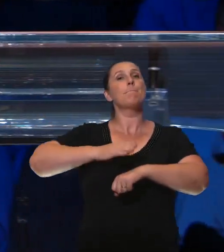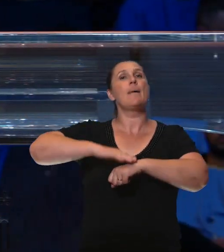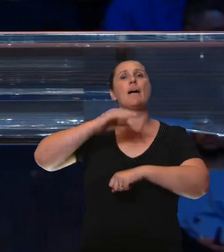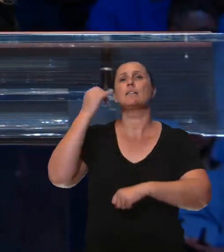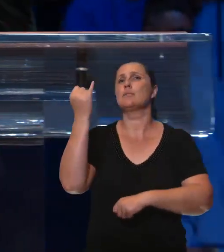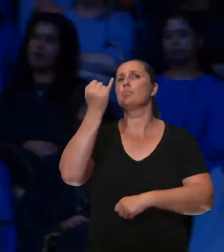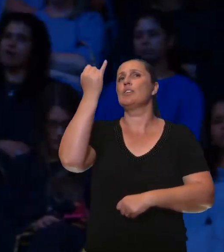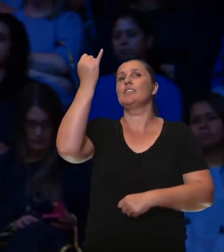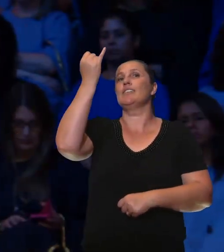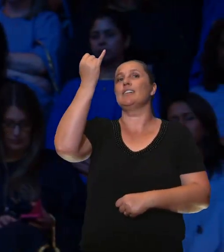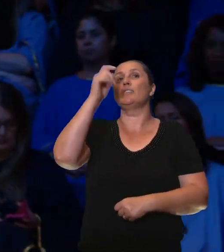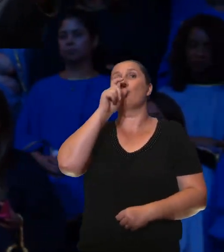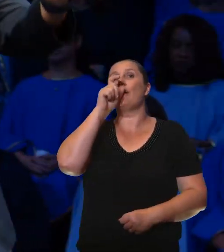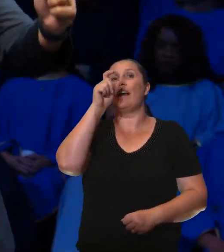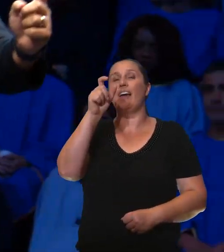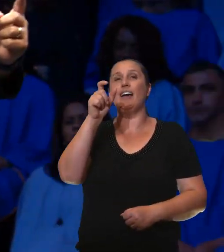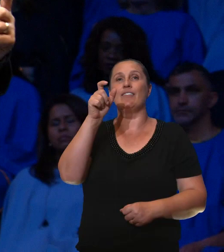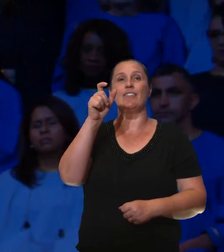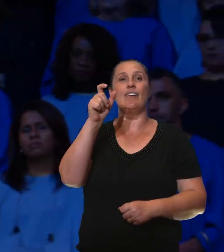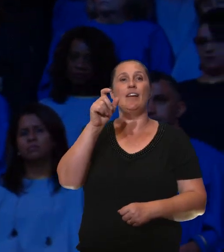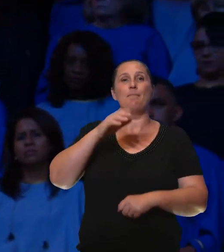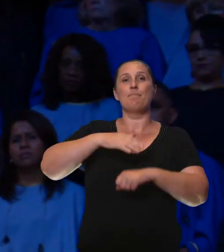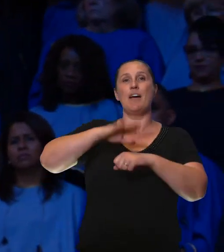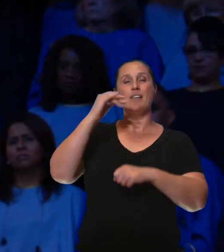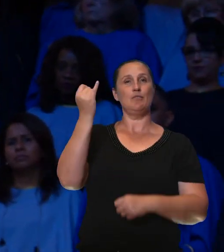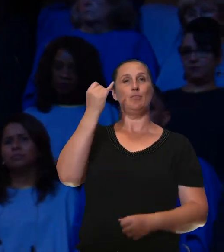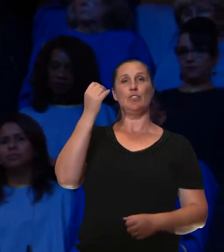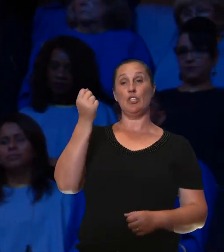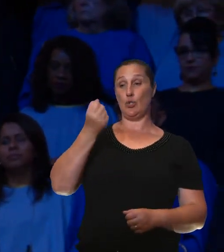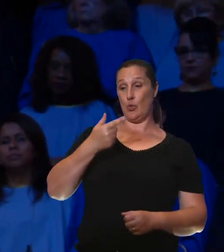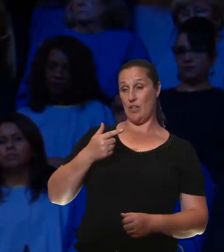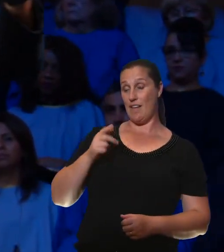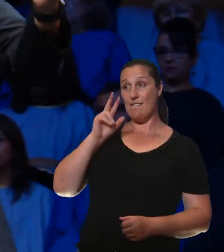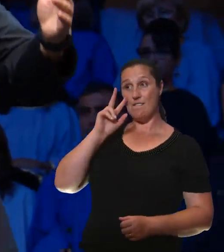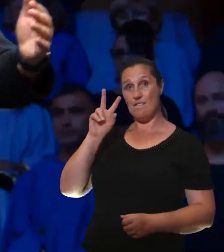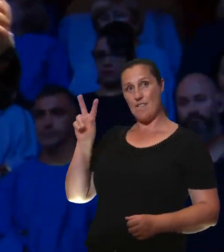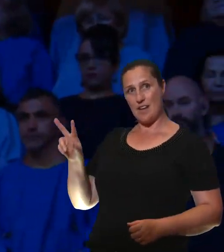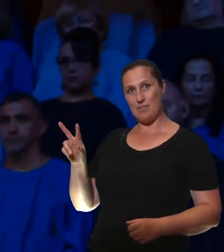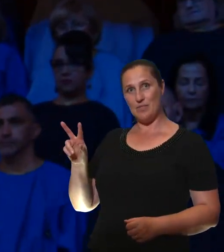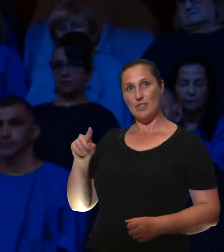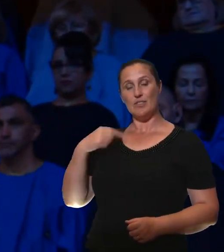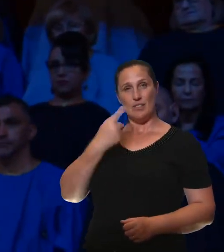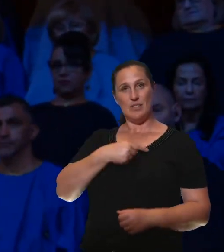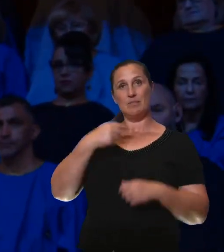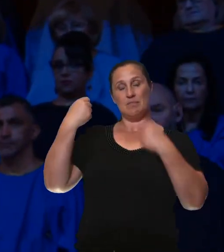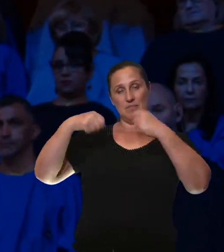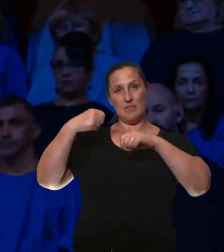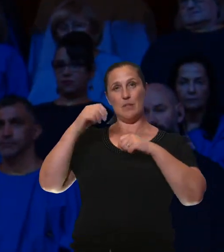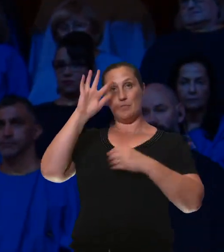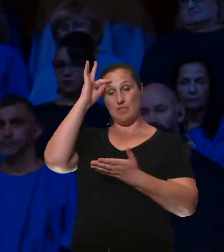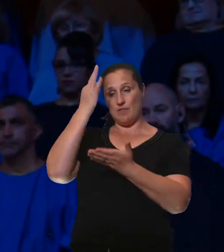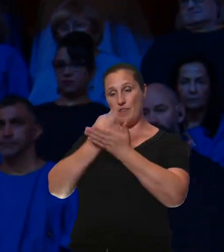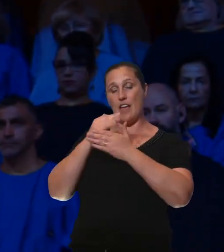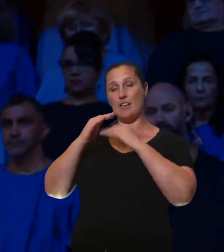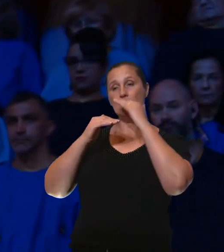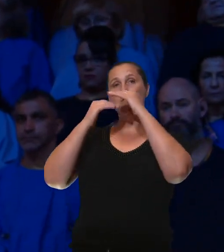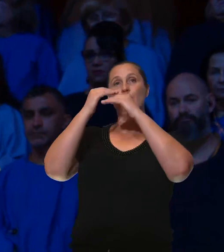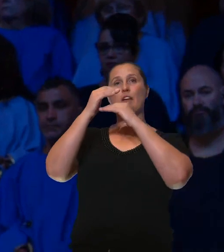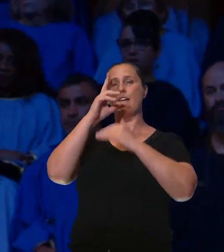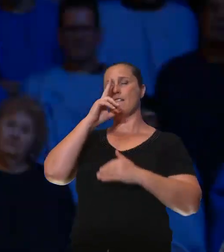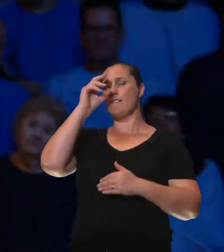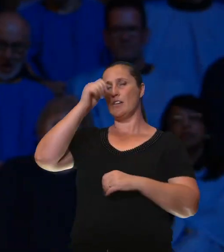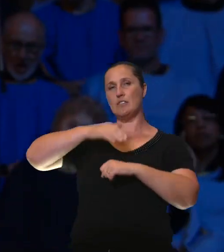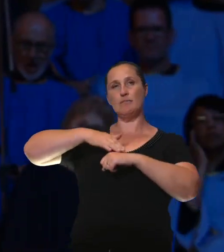importante do que vemos. Precisamos desenvolver uma fé que é mais forte sobre o que